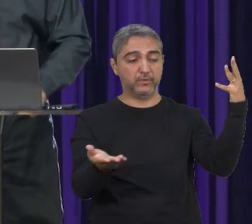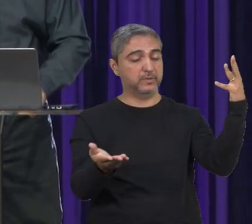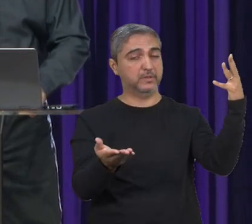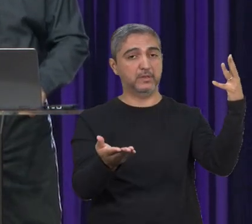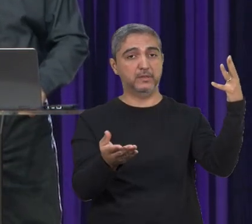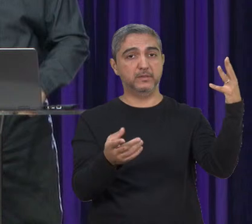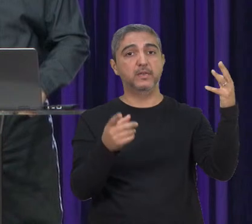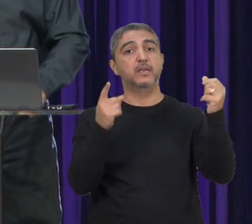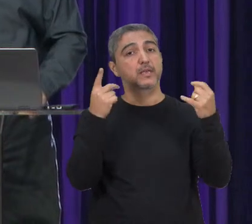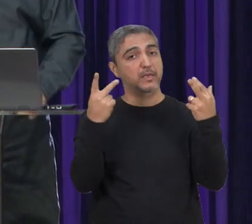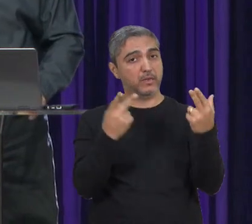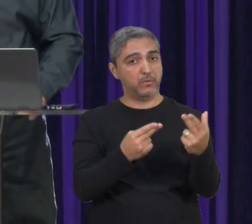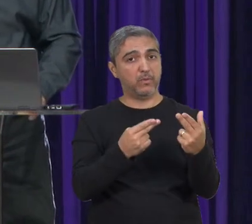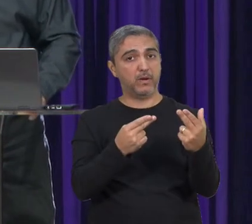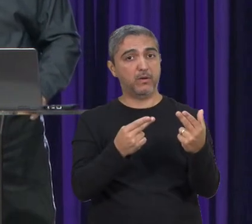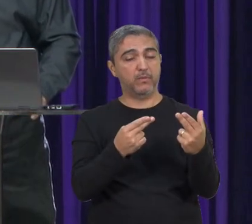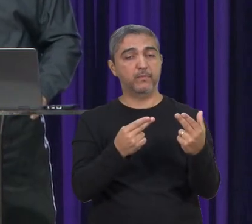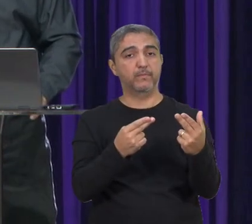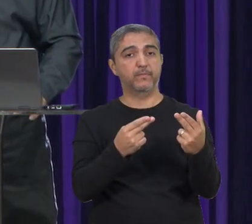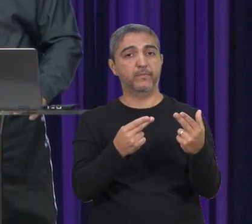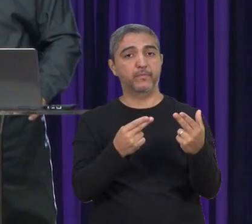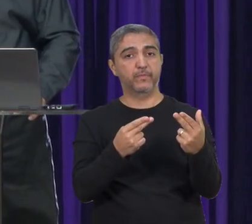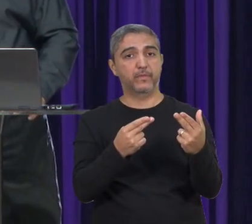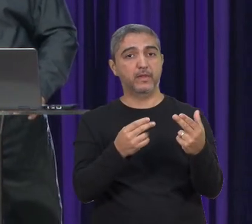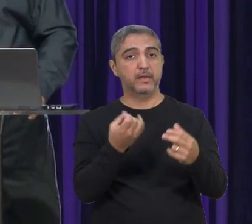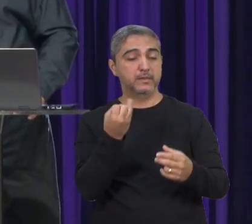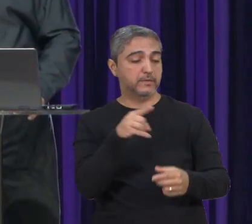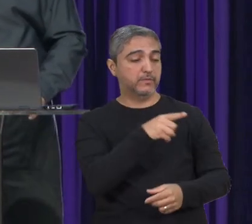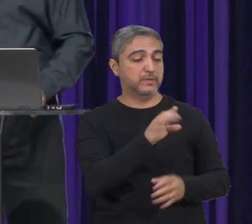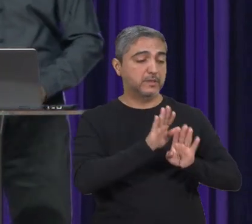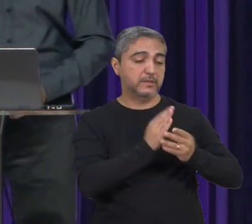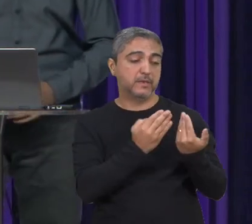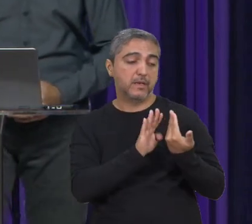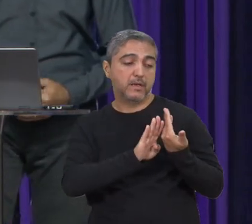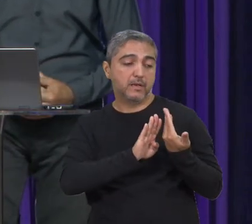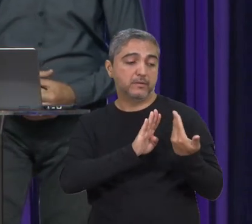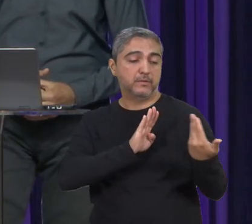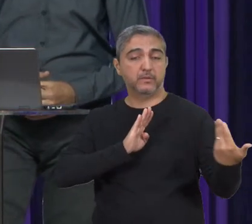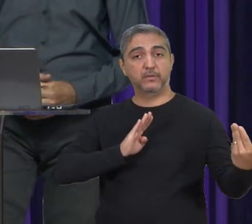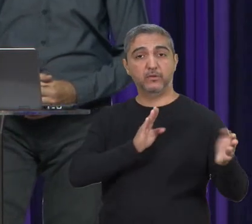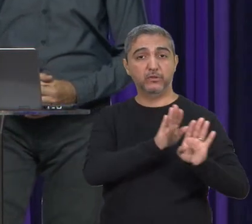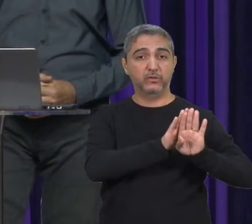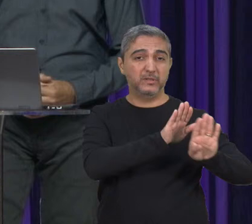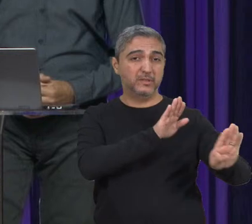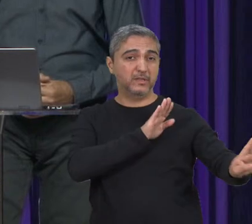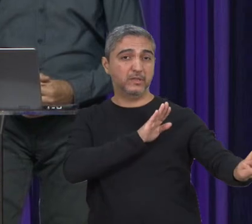poderão amar a menos que permaneçam em mim.